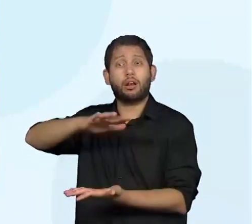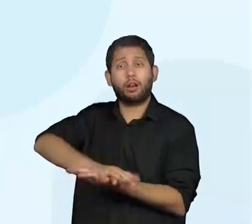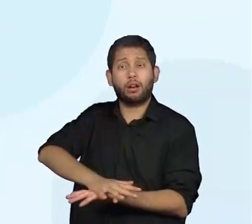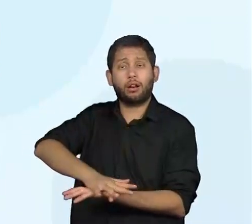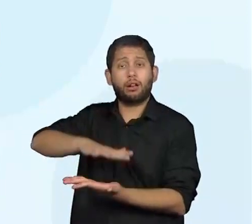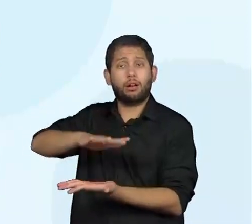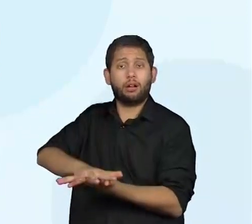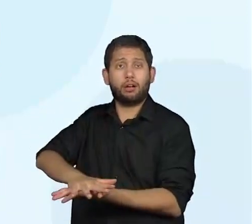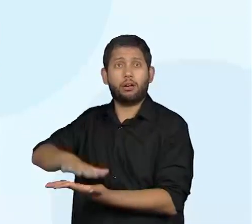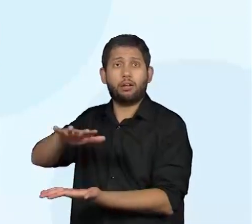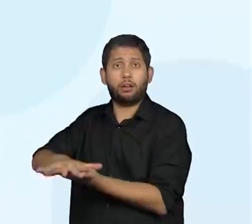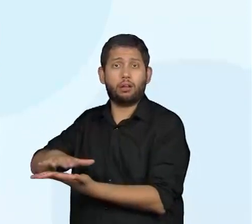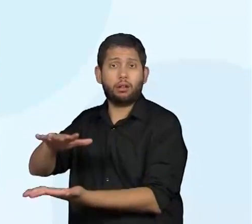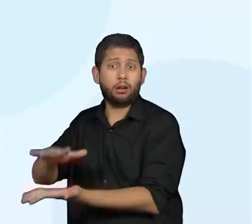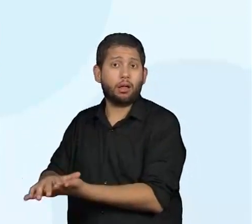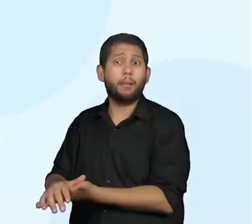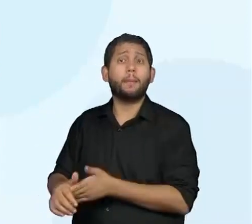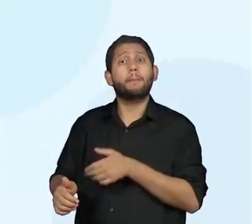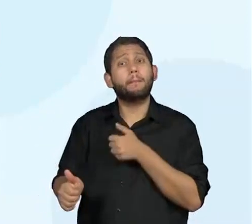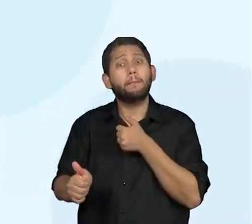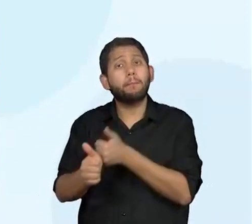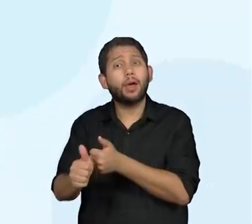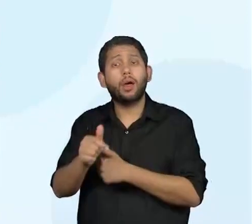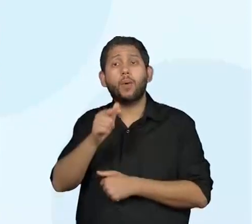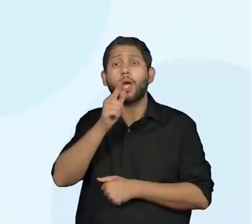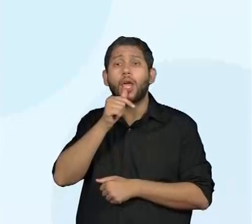Encontra-se ao lado de rios e do mar.